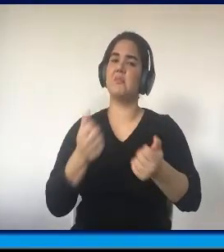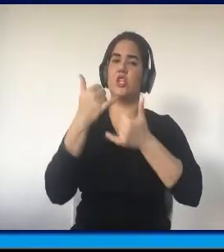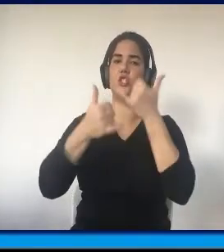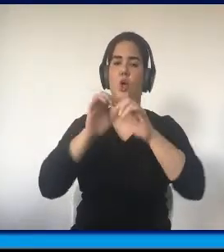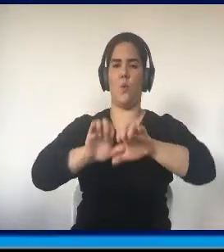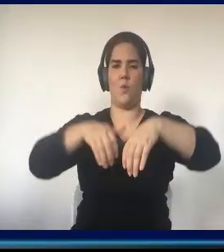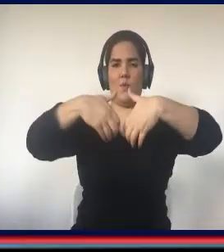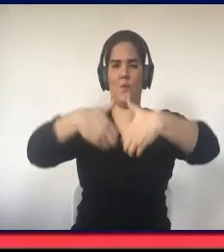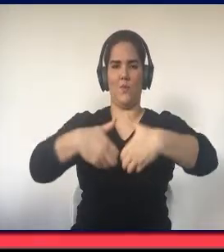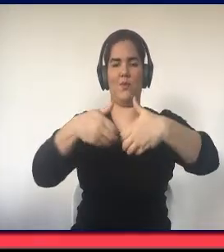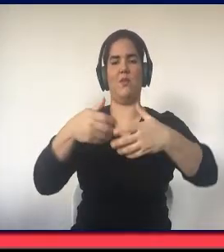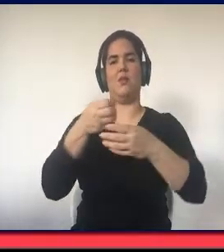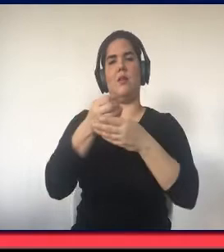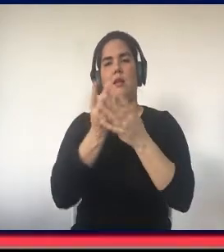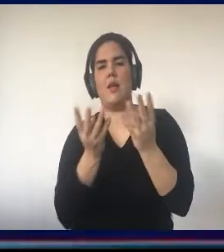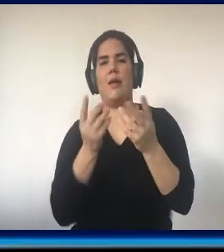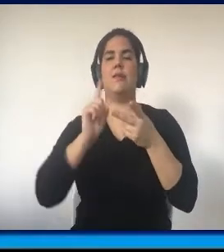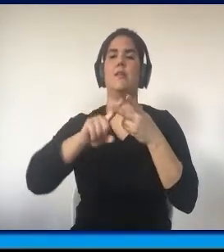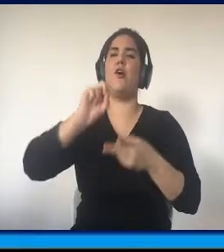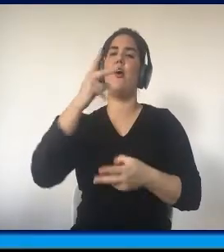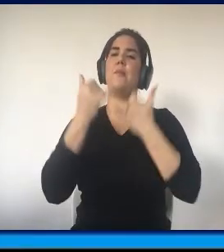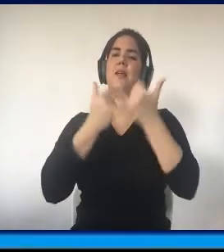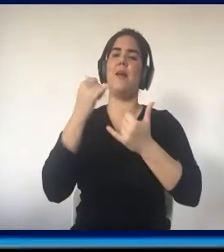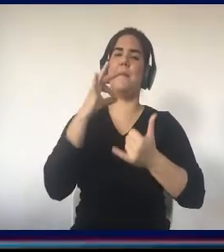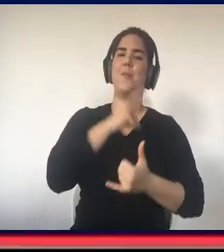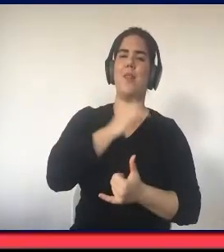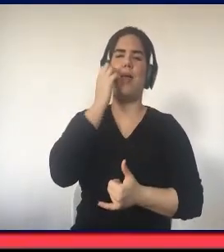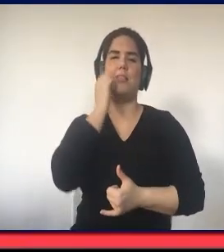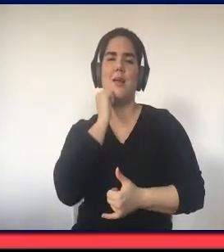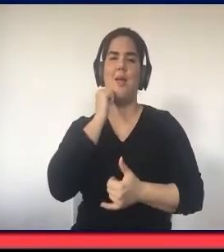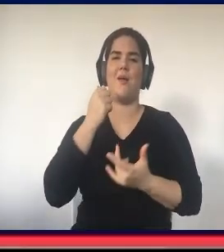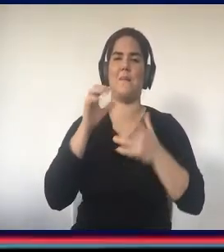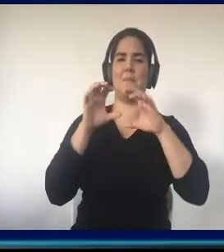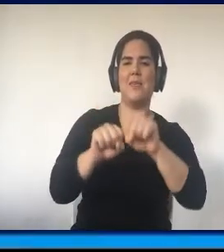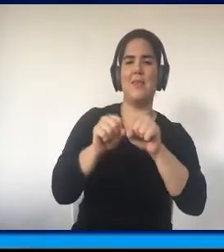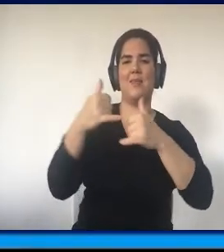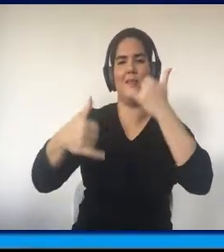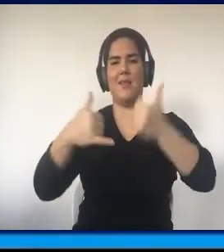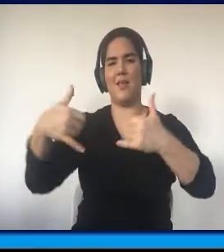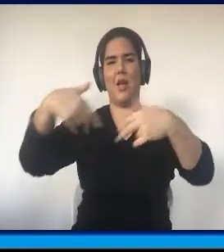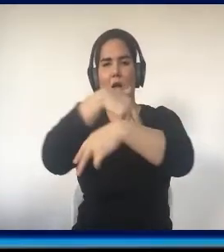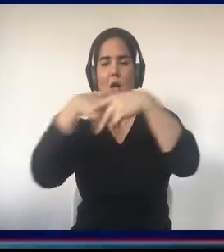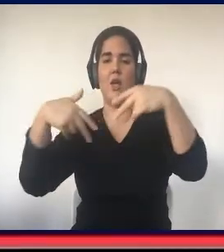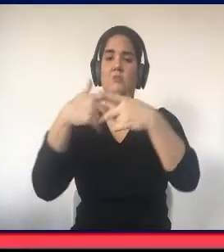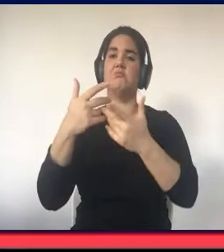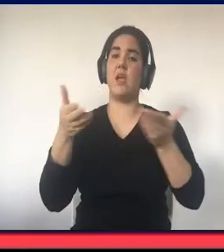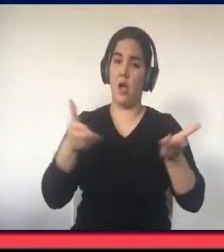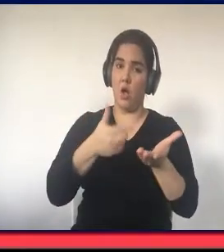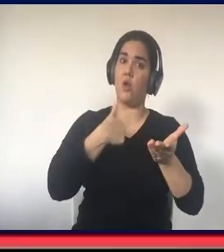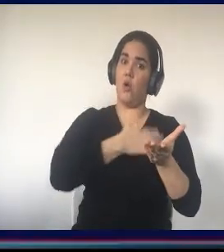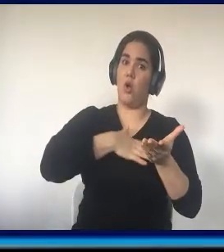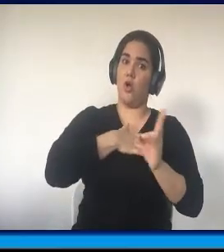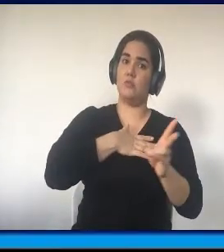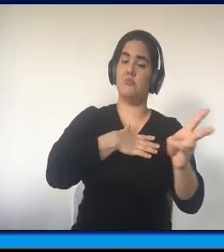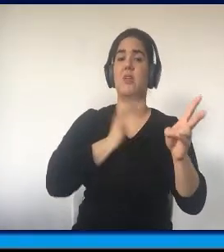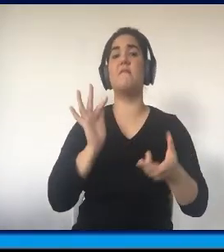e ladrão, que hoje para nós ainda é real. Mas será que lá no futuro isso vai ser real? Então a gente tem estudos que falam que lá no